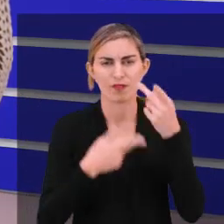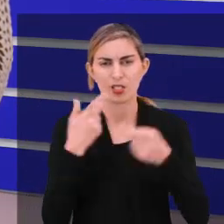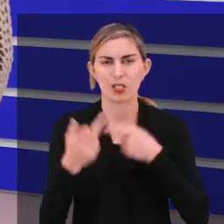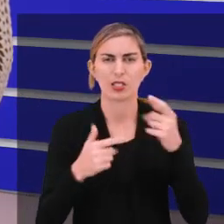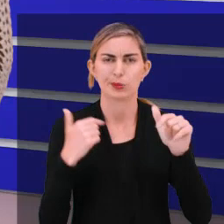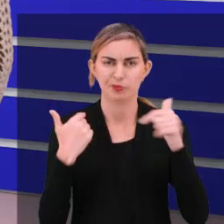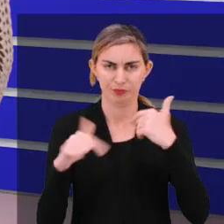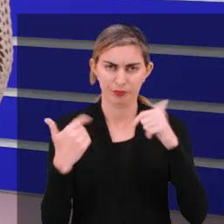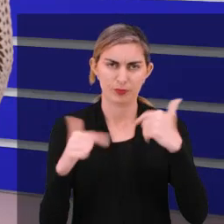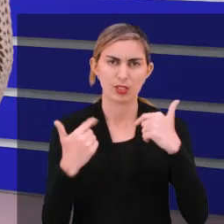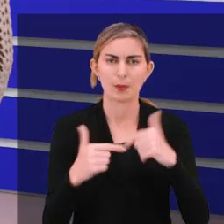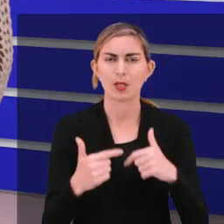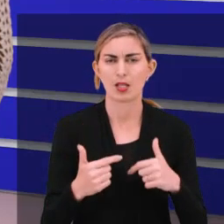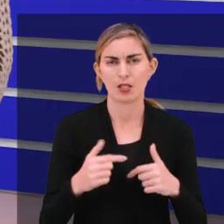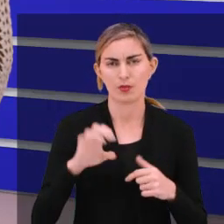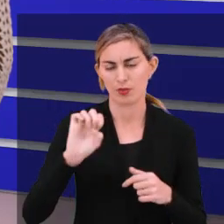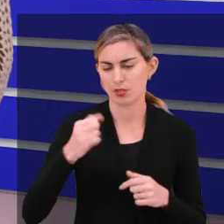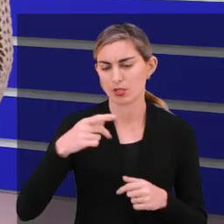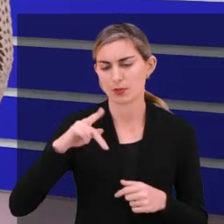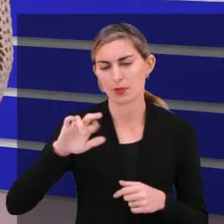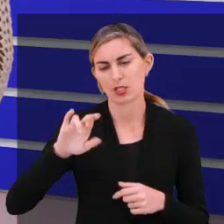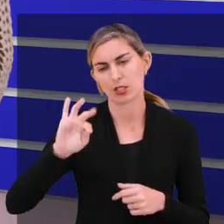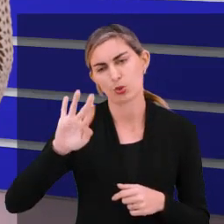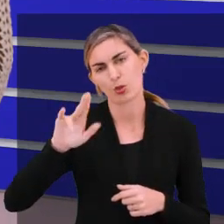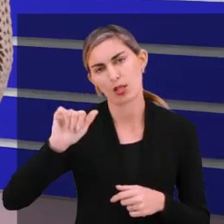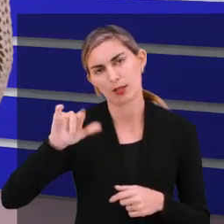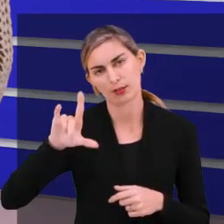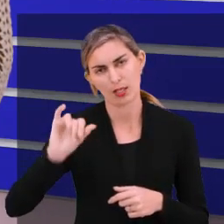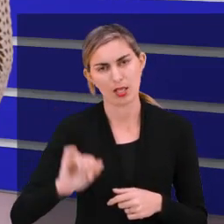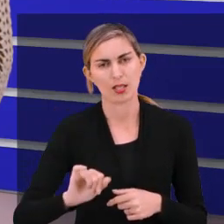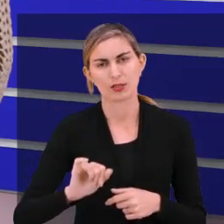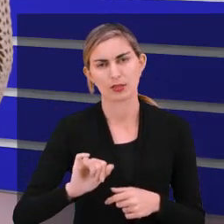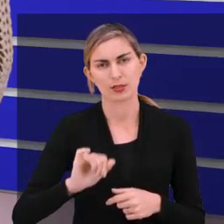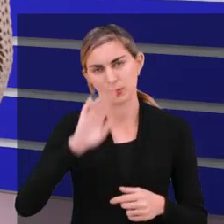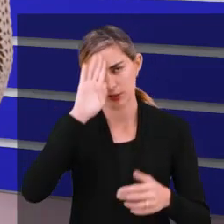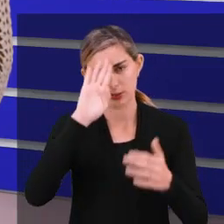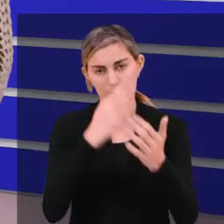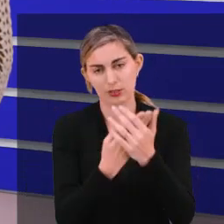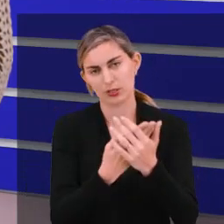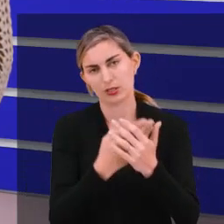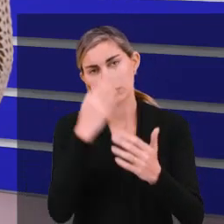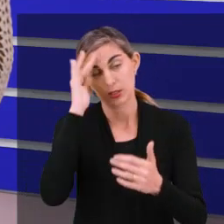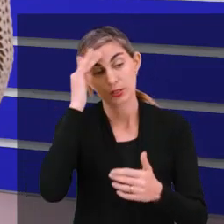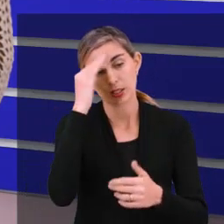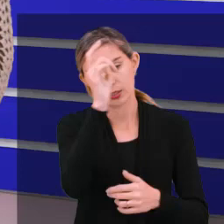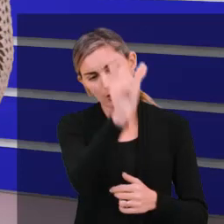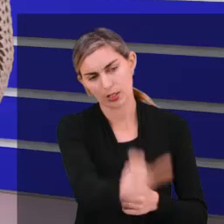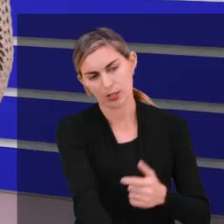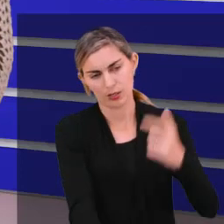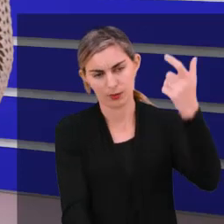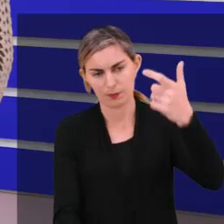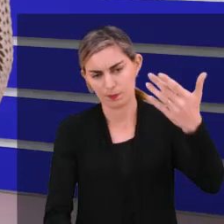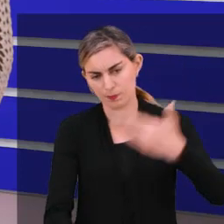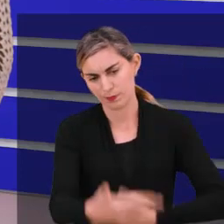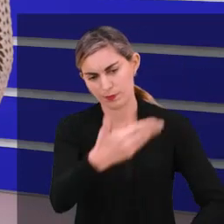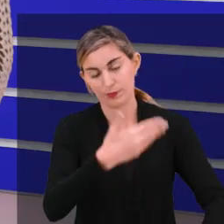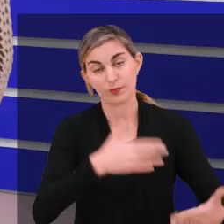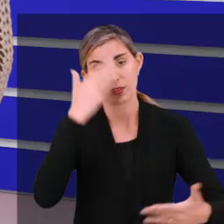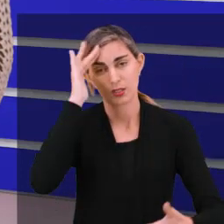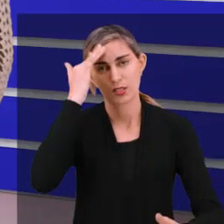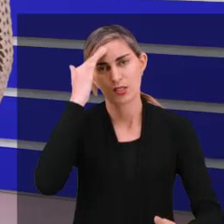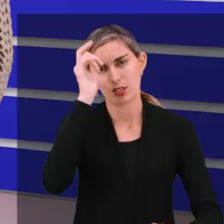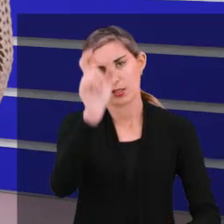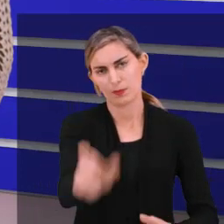trabalho muito com essa questão da espiritualidade dentro da organização, que é compreender o outro, é fazer com que o